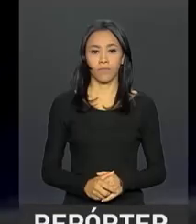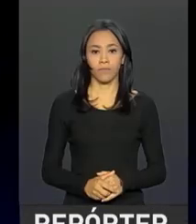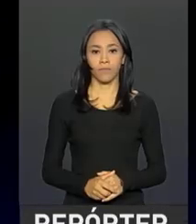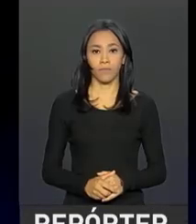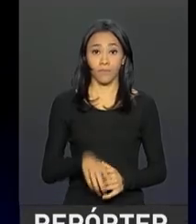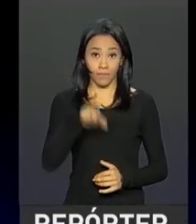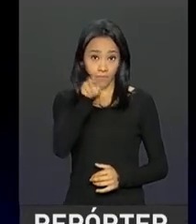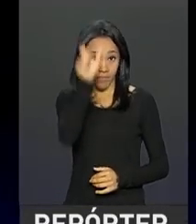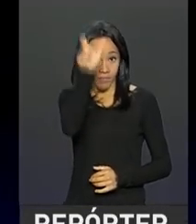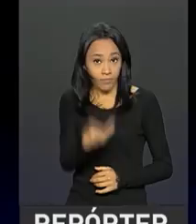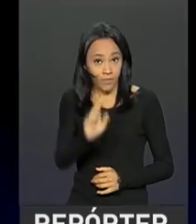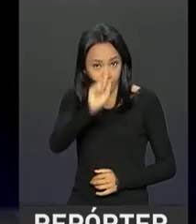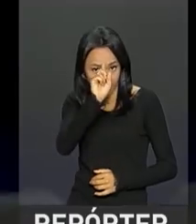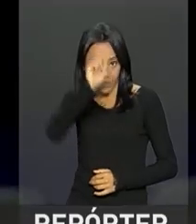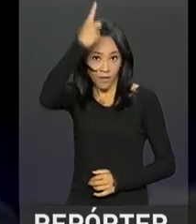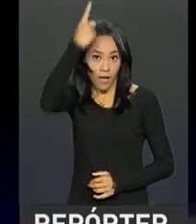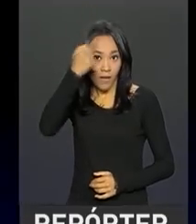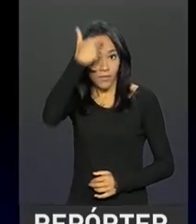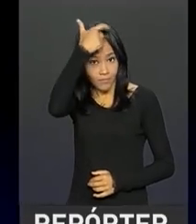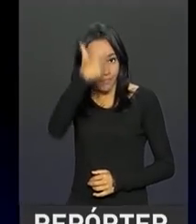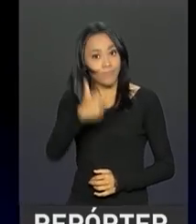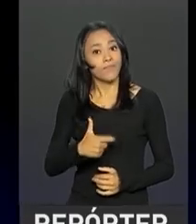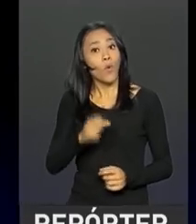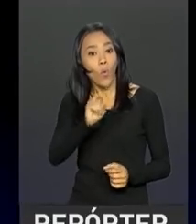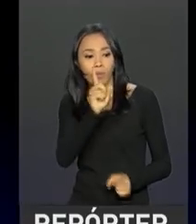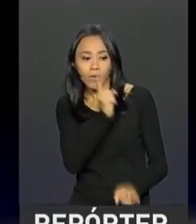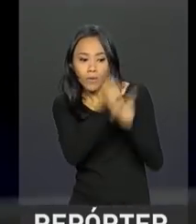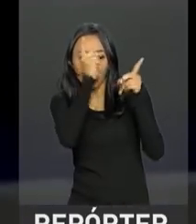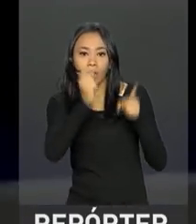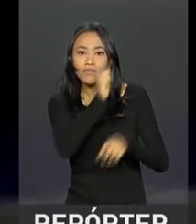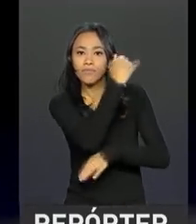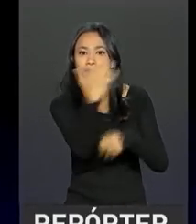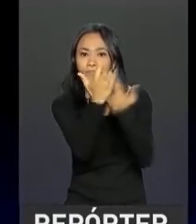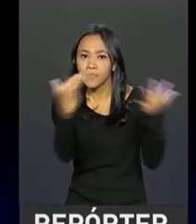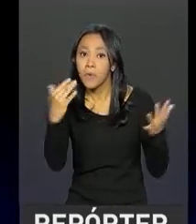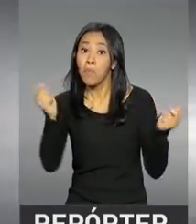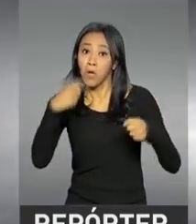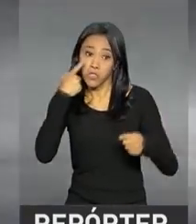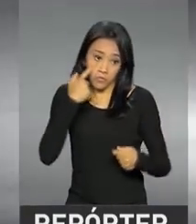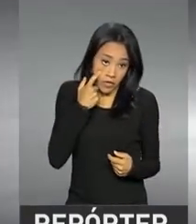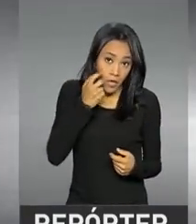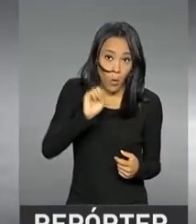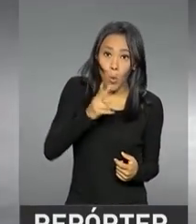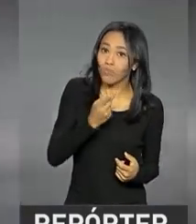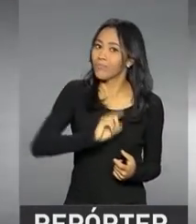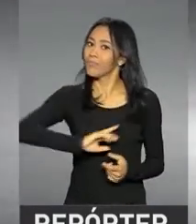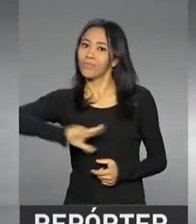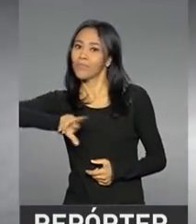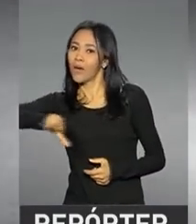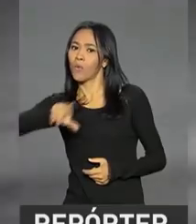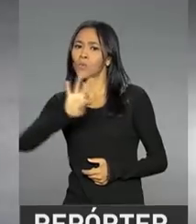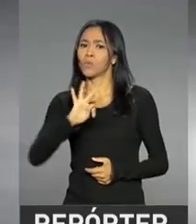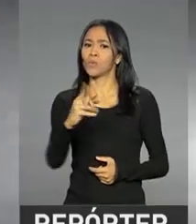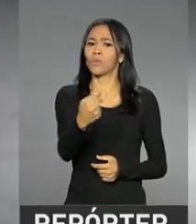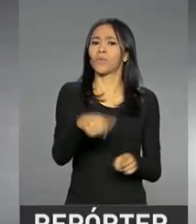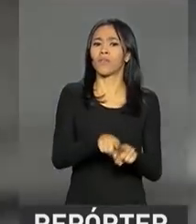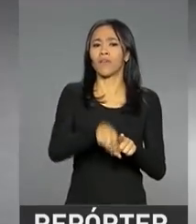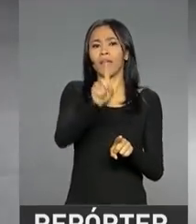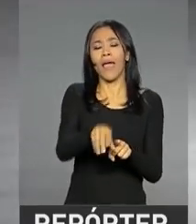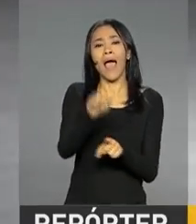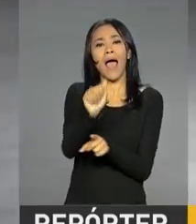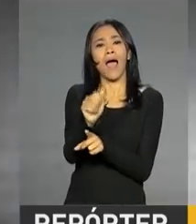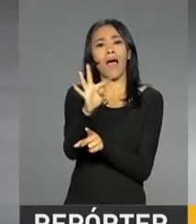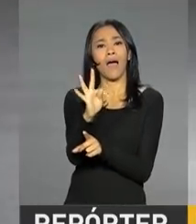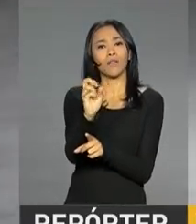Construído pelo homem ou encontrado na natureza, visível a olho nu ou não. Tudo que existe é feito de átomos. Quando